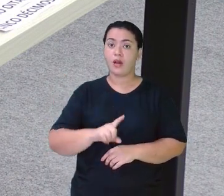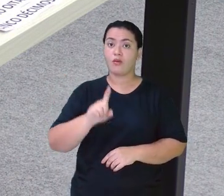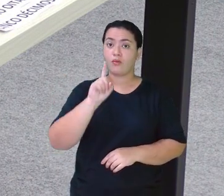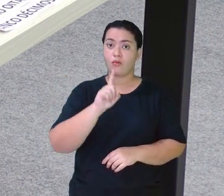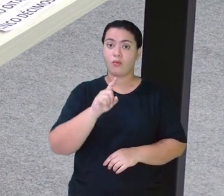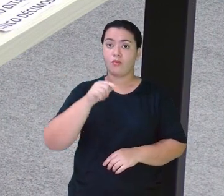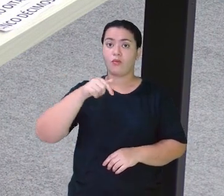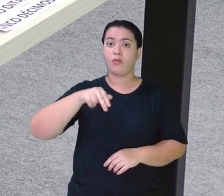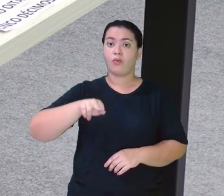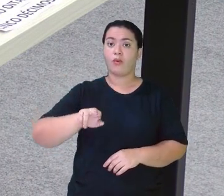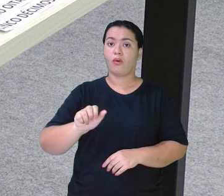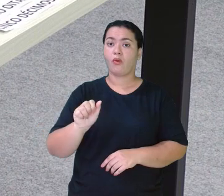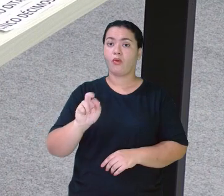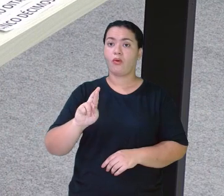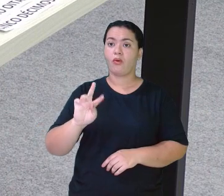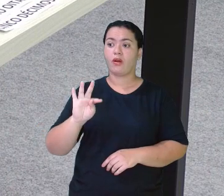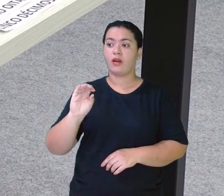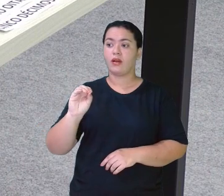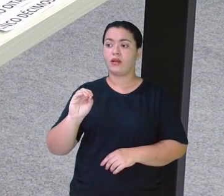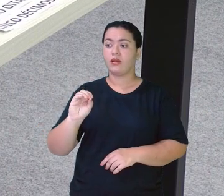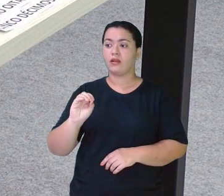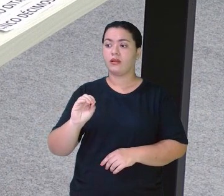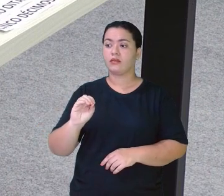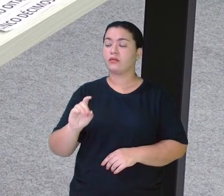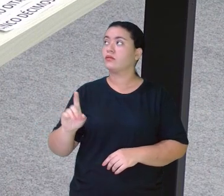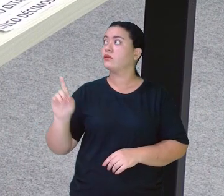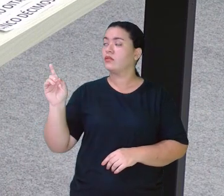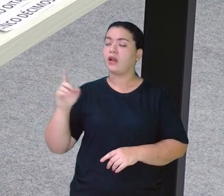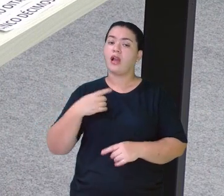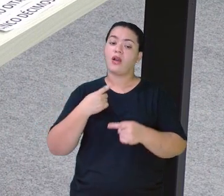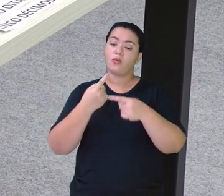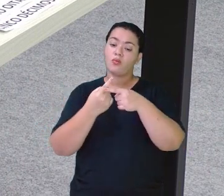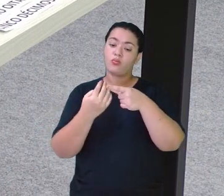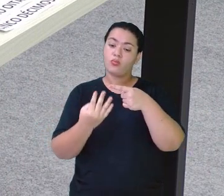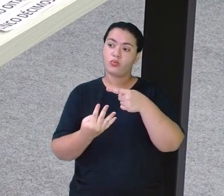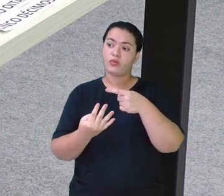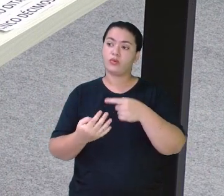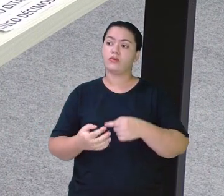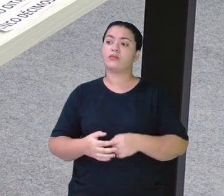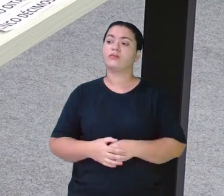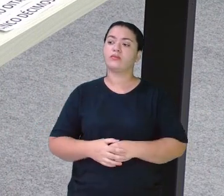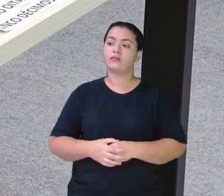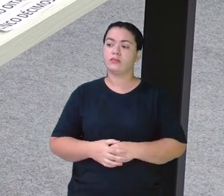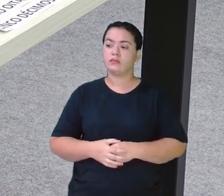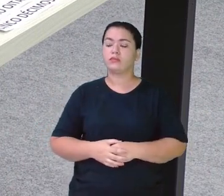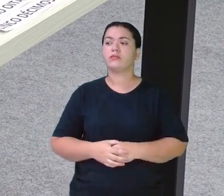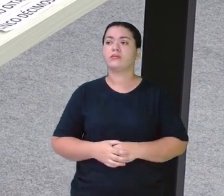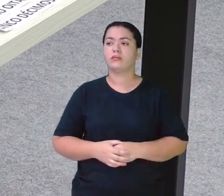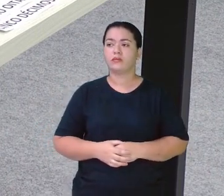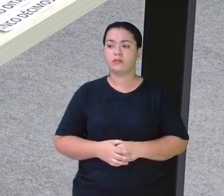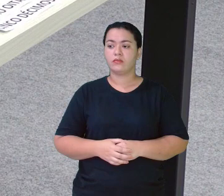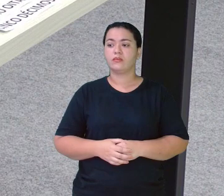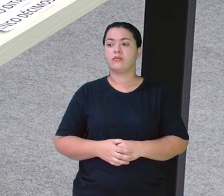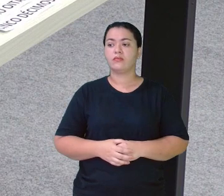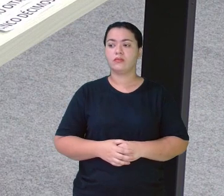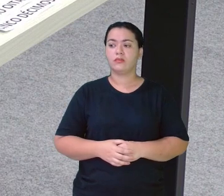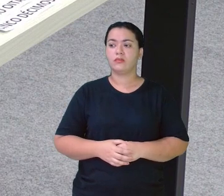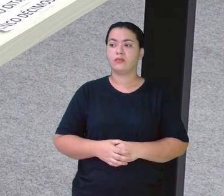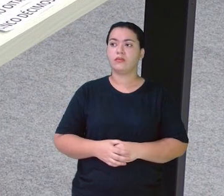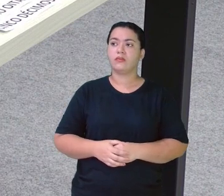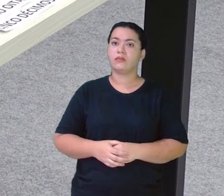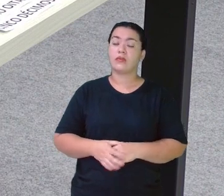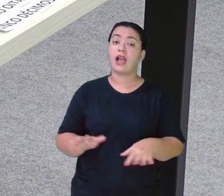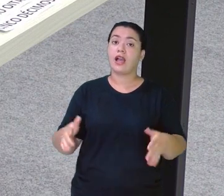ó, 1/4. Então, eu comi uma parte de 4, era como se eu tivesse feito isso. Tá bom?